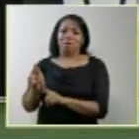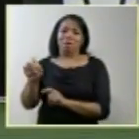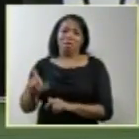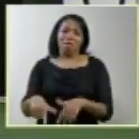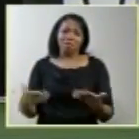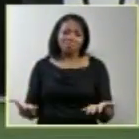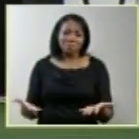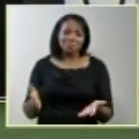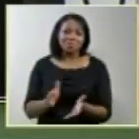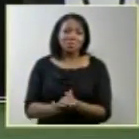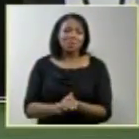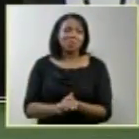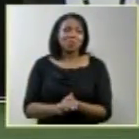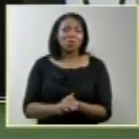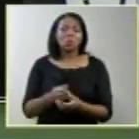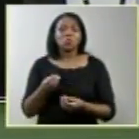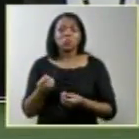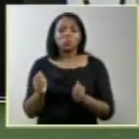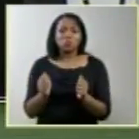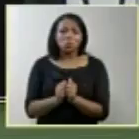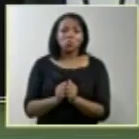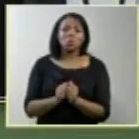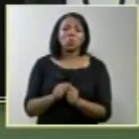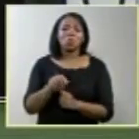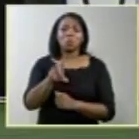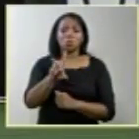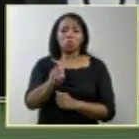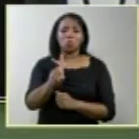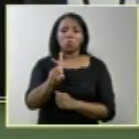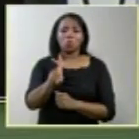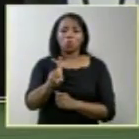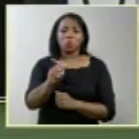Dr. Luiz Roberto Barroso.